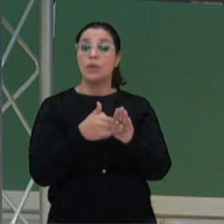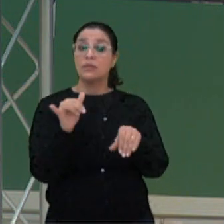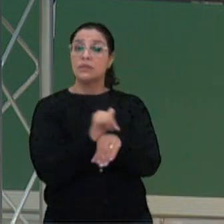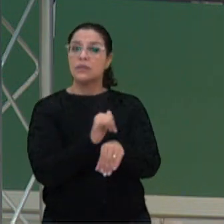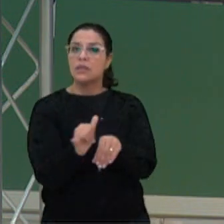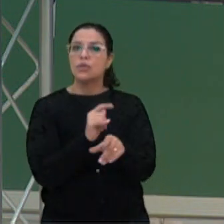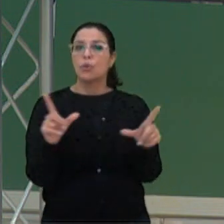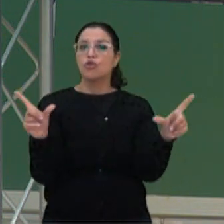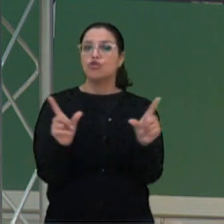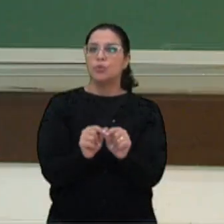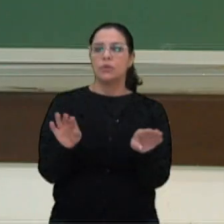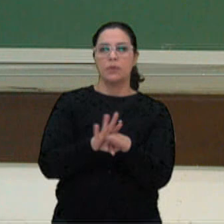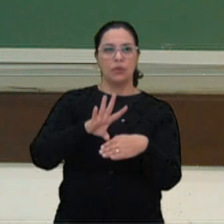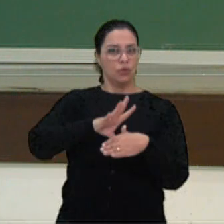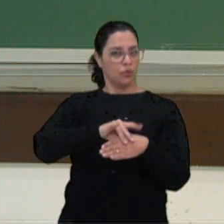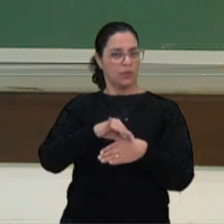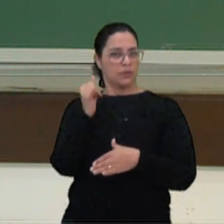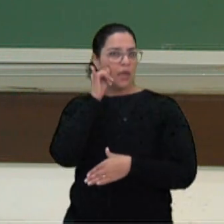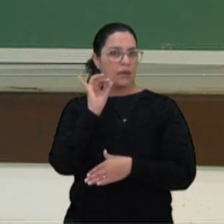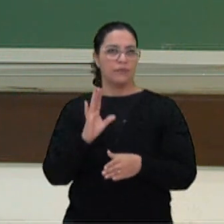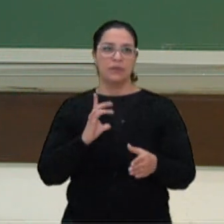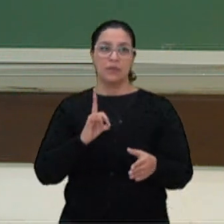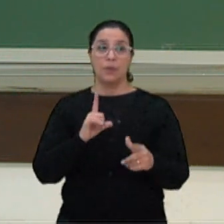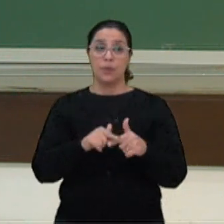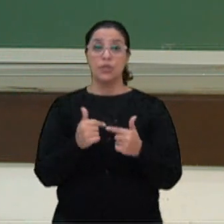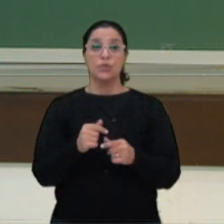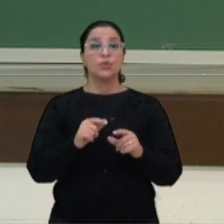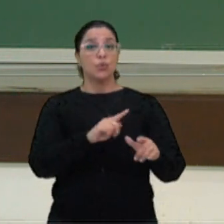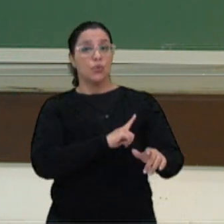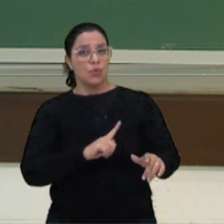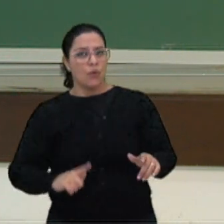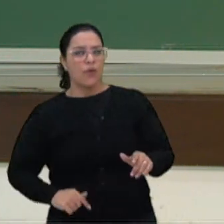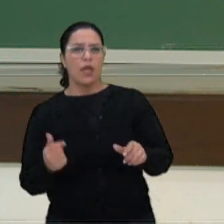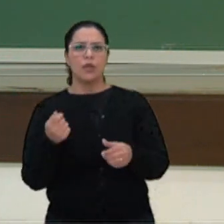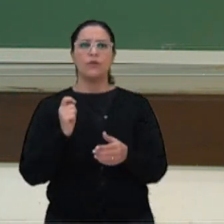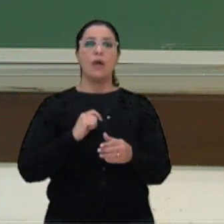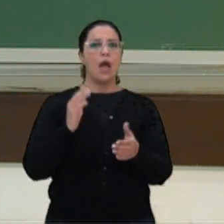de diminuir isso, de evitar essa doença. Então o governo começou a